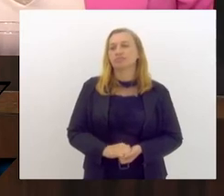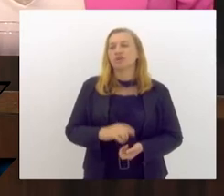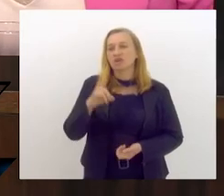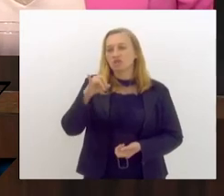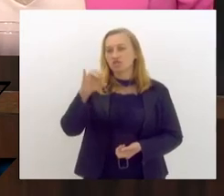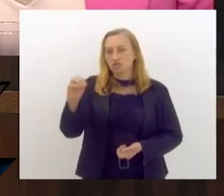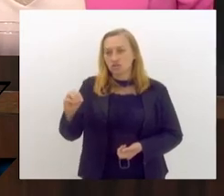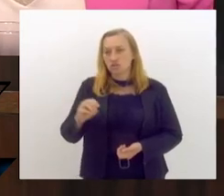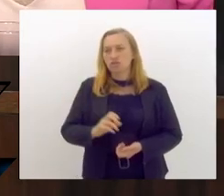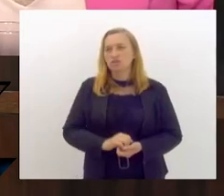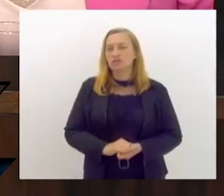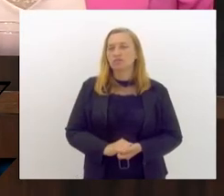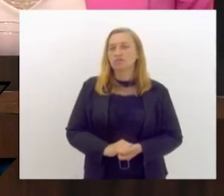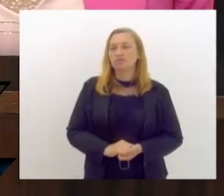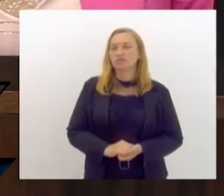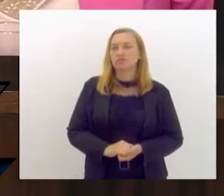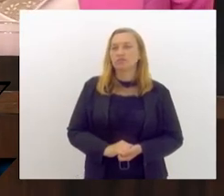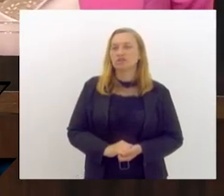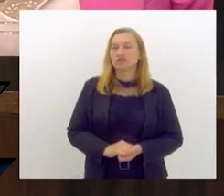Dionísio Lins,